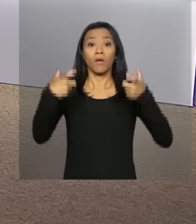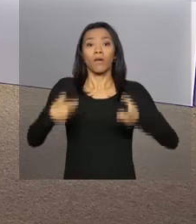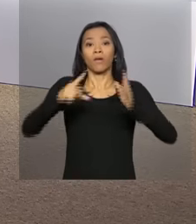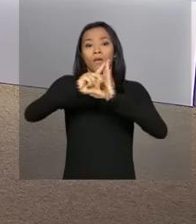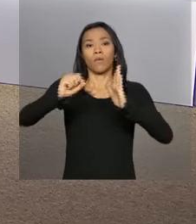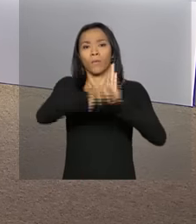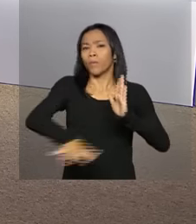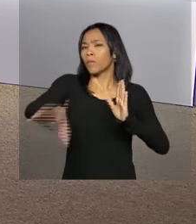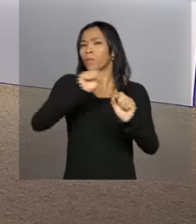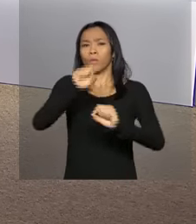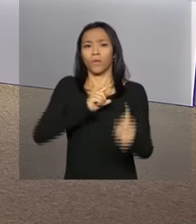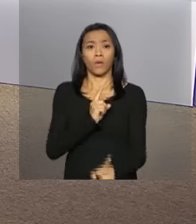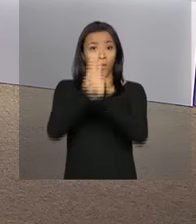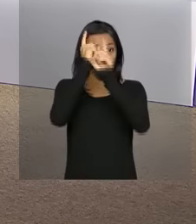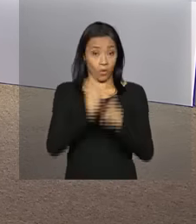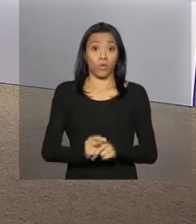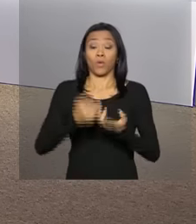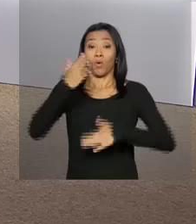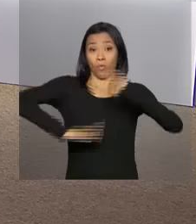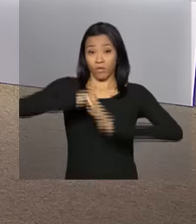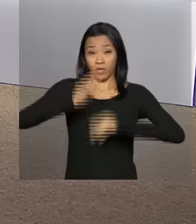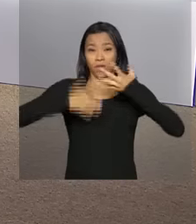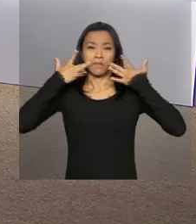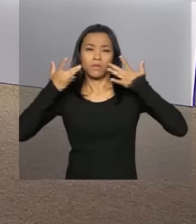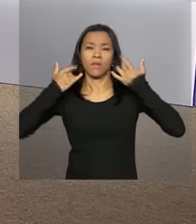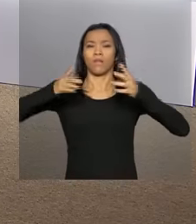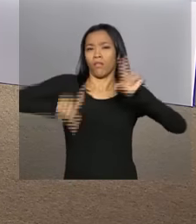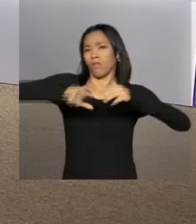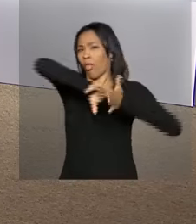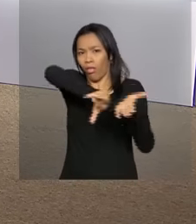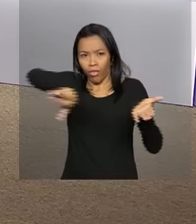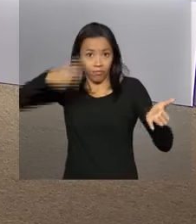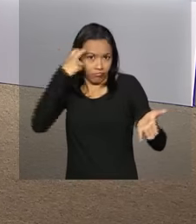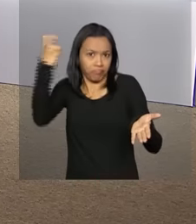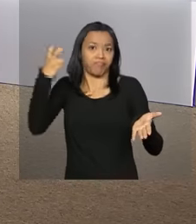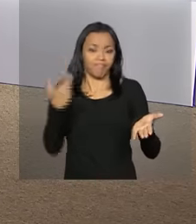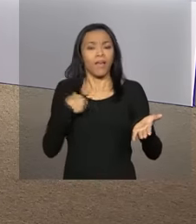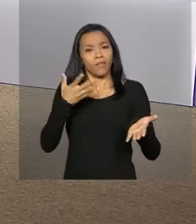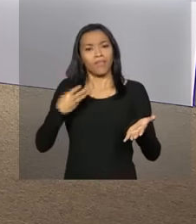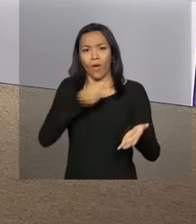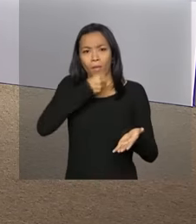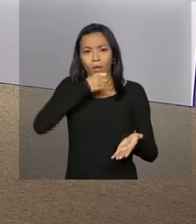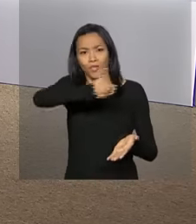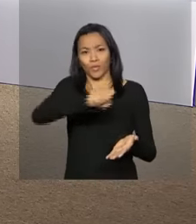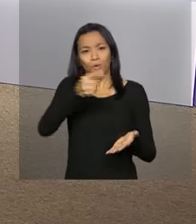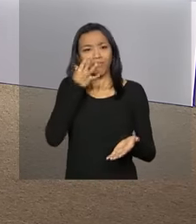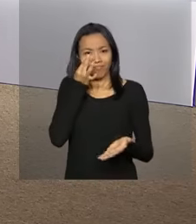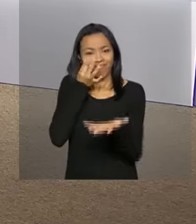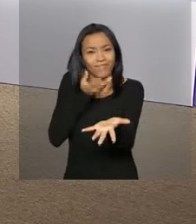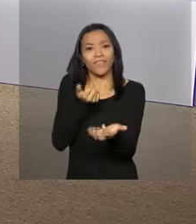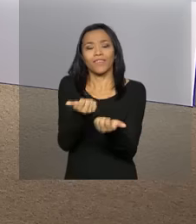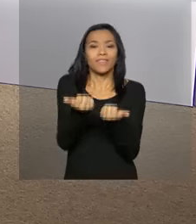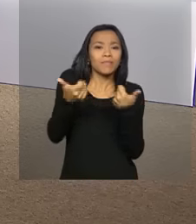Planalto de um encontro com artistas e intelectuais o repórter João Pedro Neto está lá e conversa com a gente ao vivo João Pedro